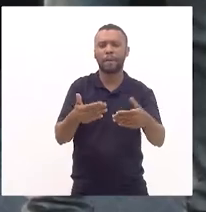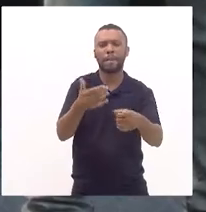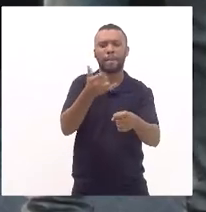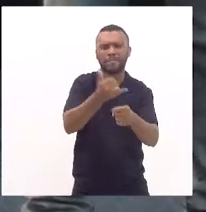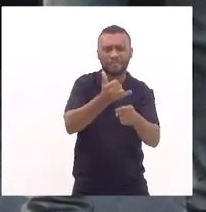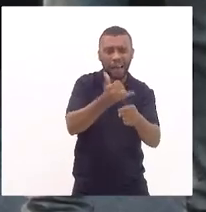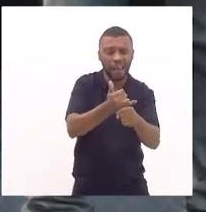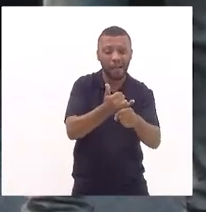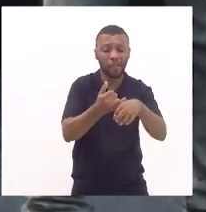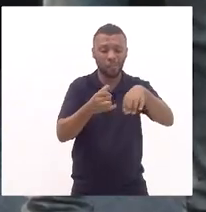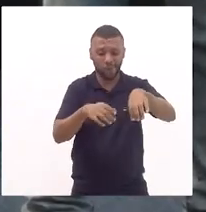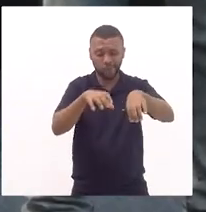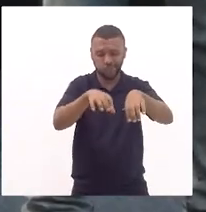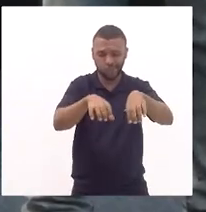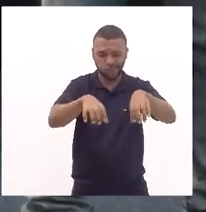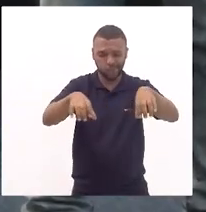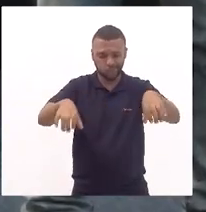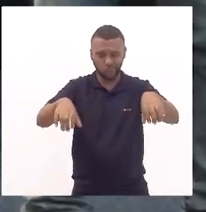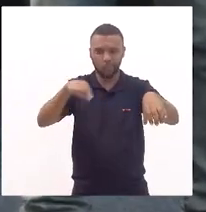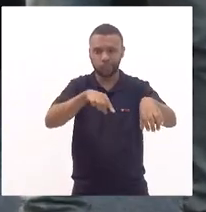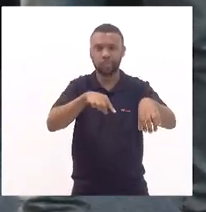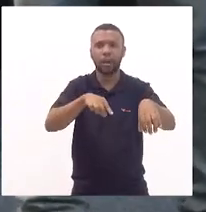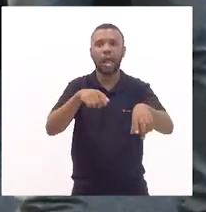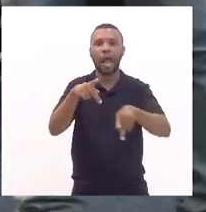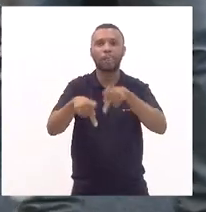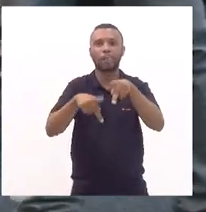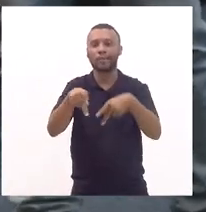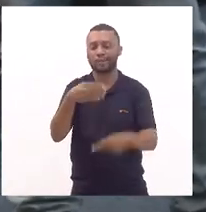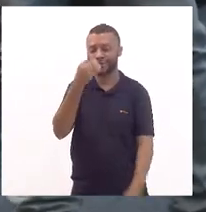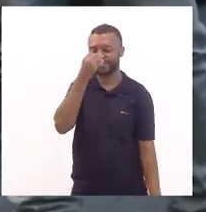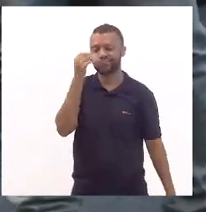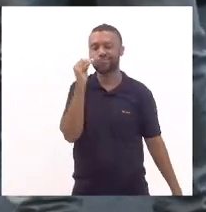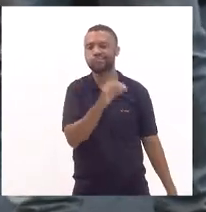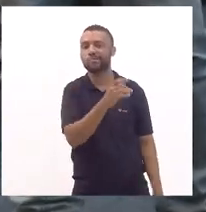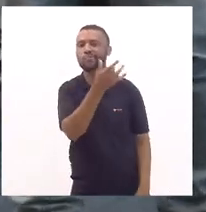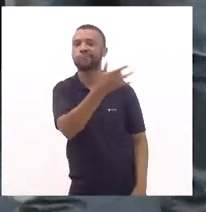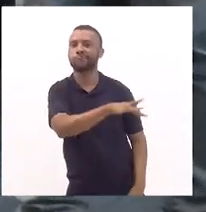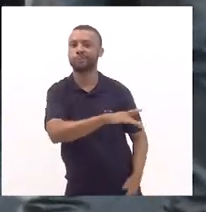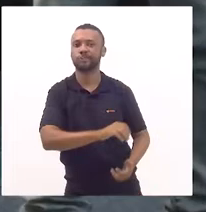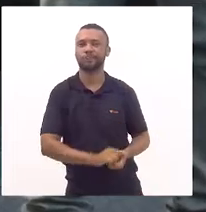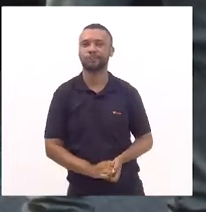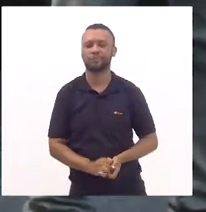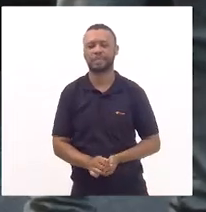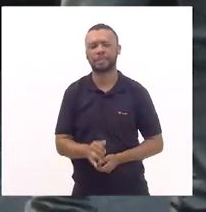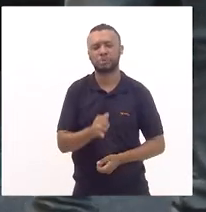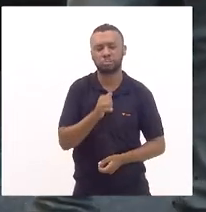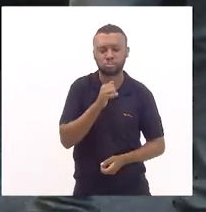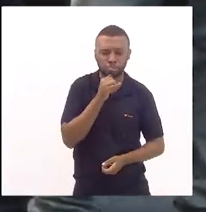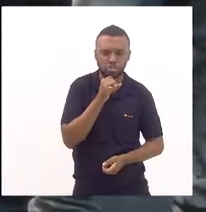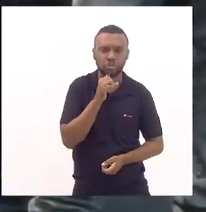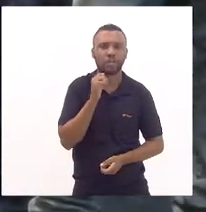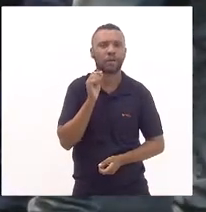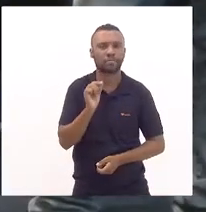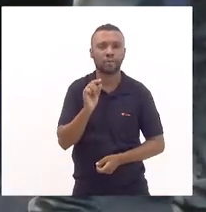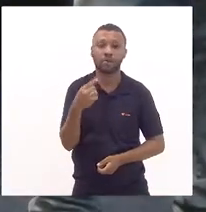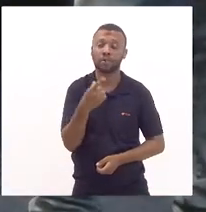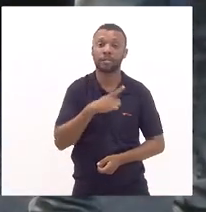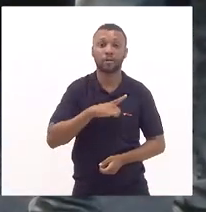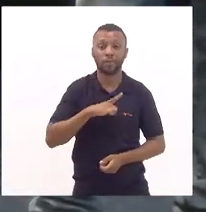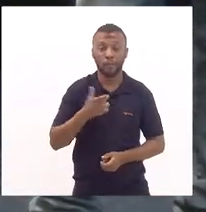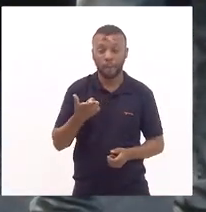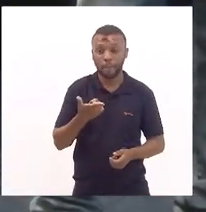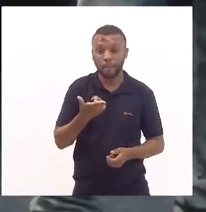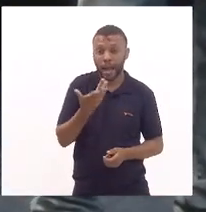mais à frente e a população cada vez mais desassistida. É lamentável, senhor presidente, quando nós temos uma